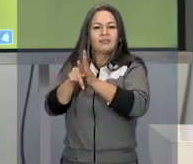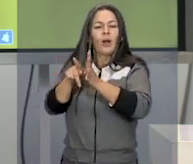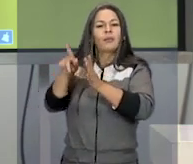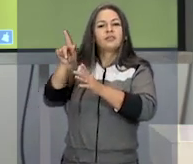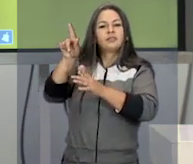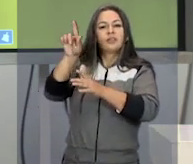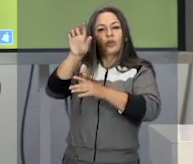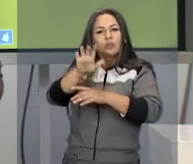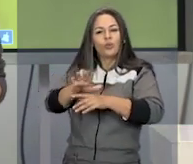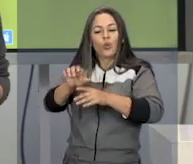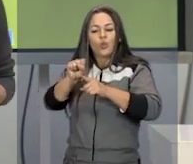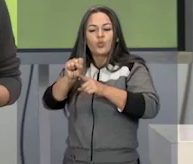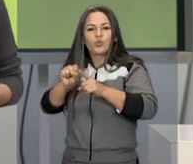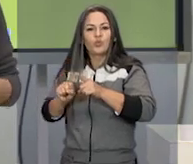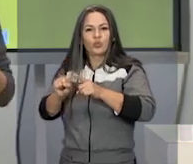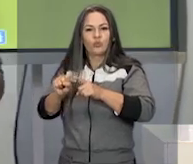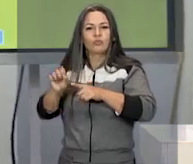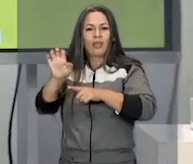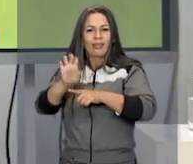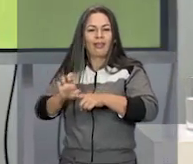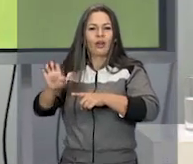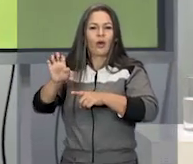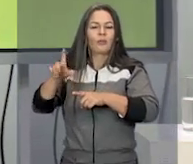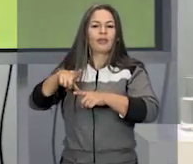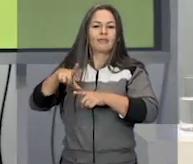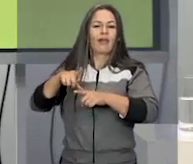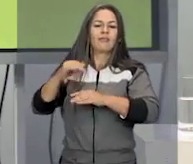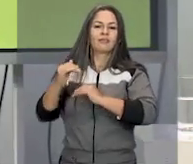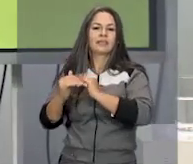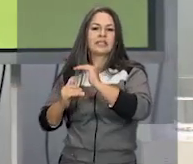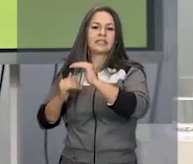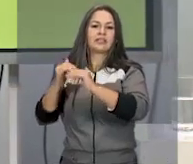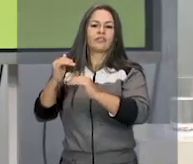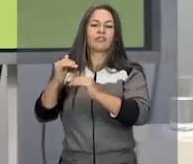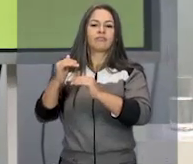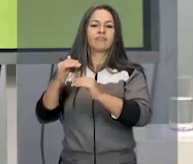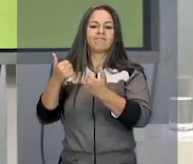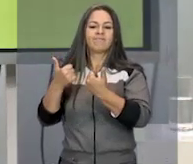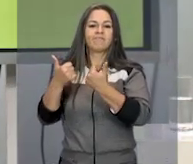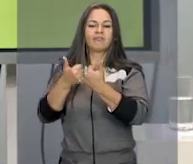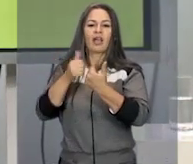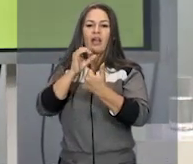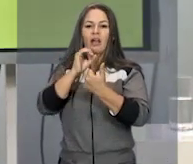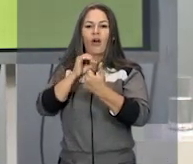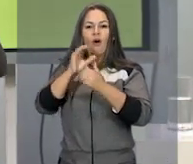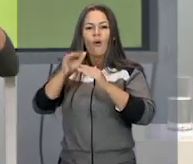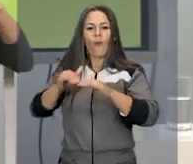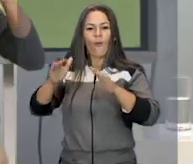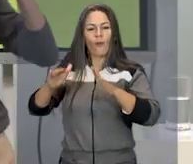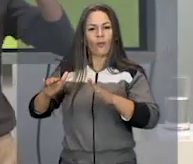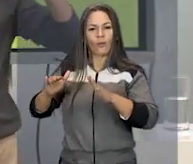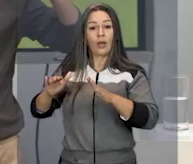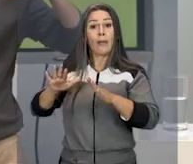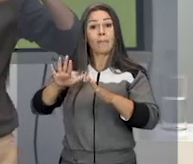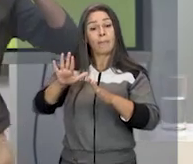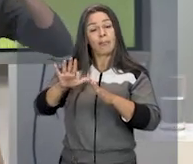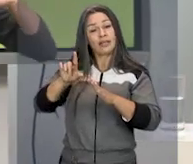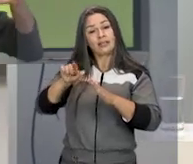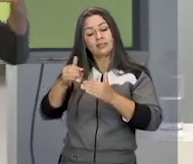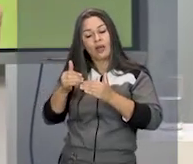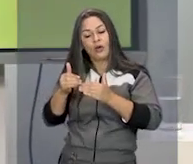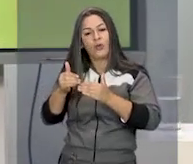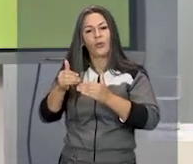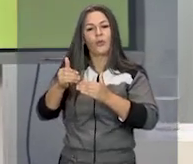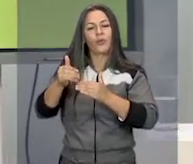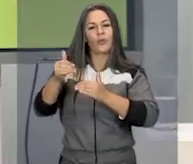desenvolvem ali no entorno do Mediterrâneo. Posteriormente, esse centro do poder do mundo começa a migrar para a Inglaterra e